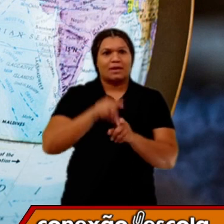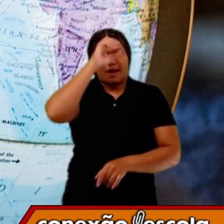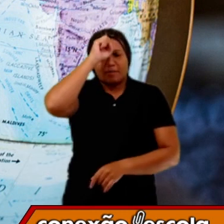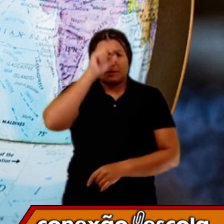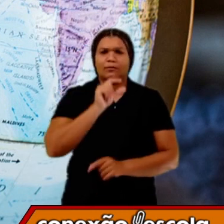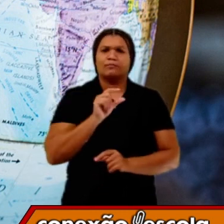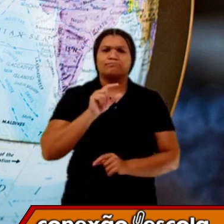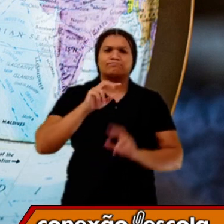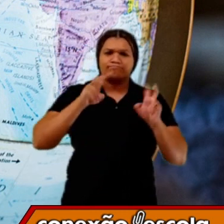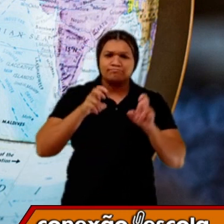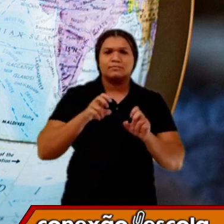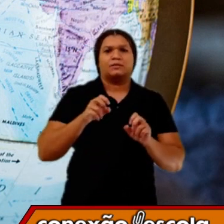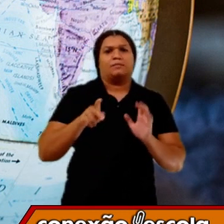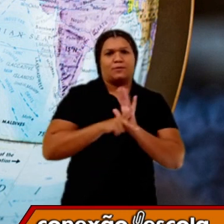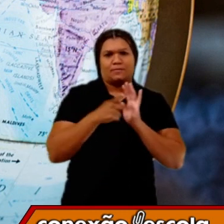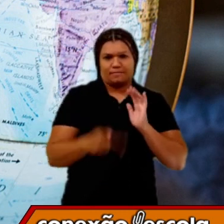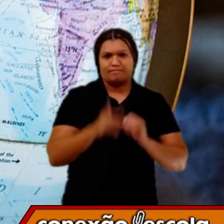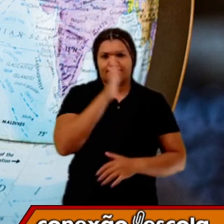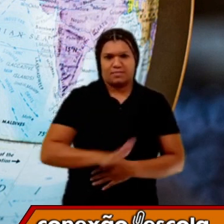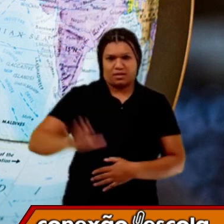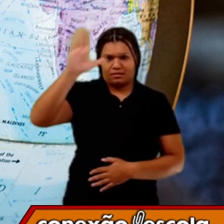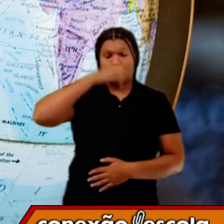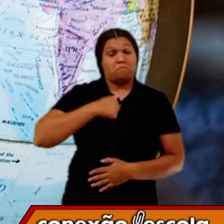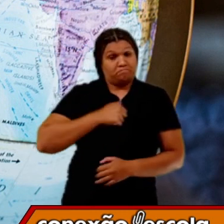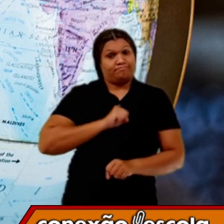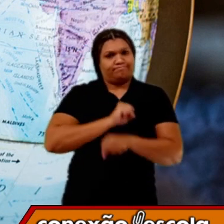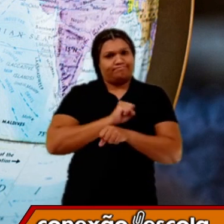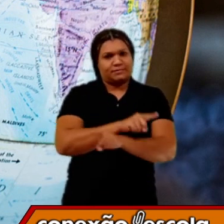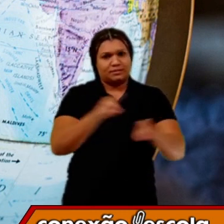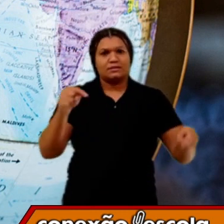biomas brasileiros. E eu te espero aqui no